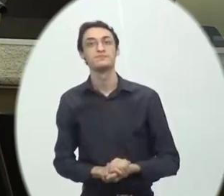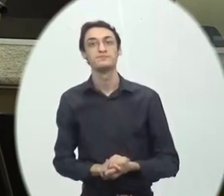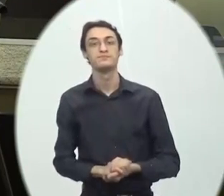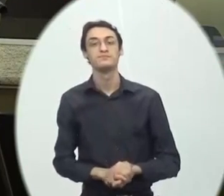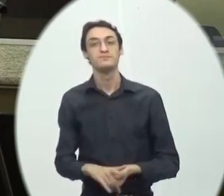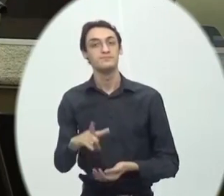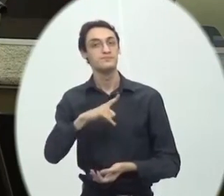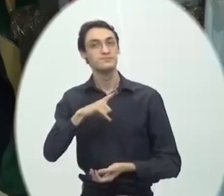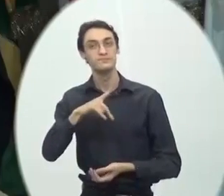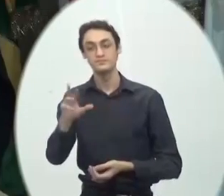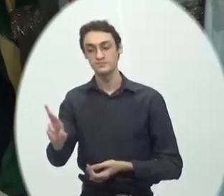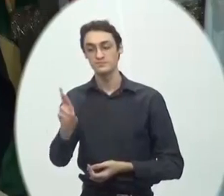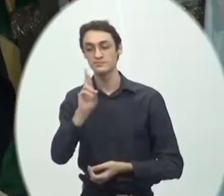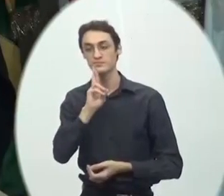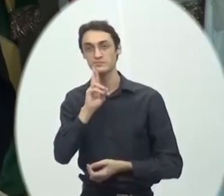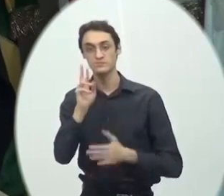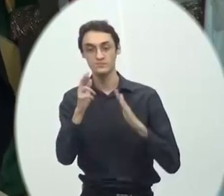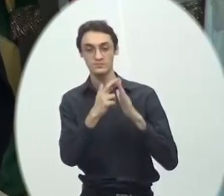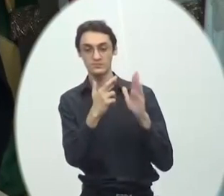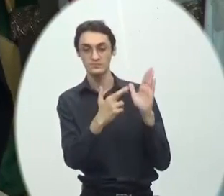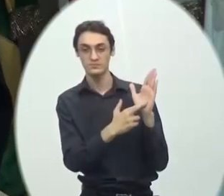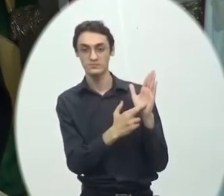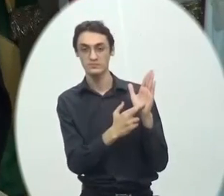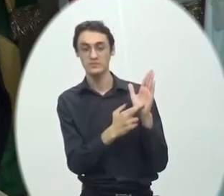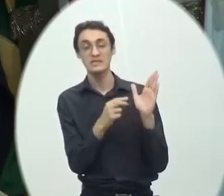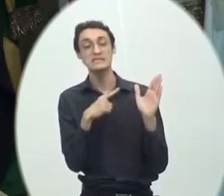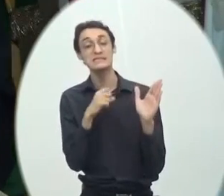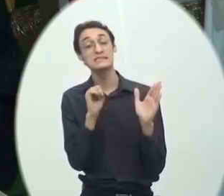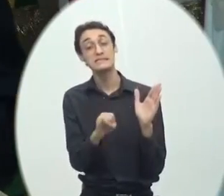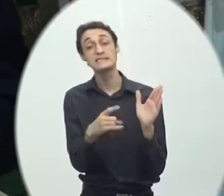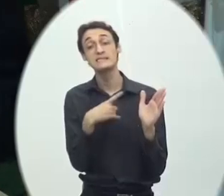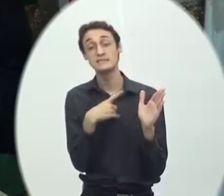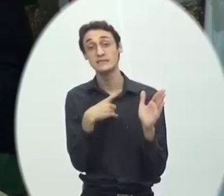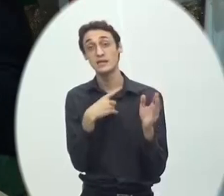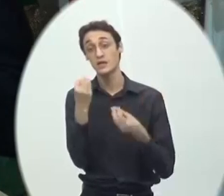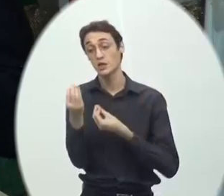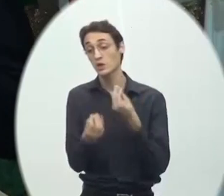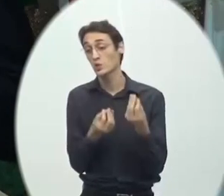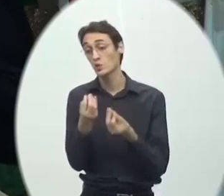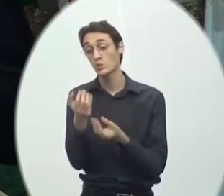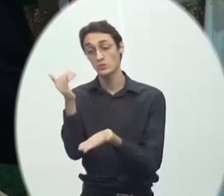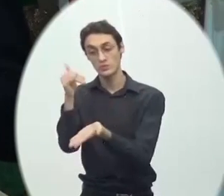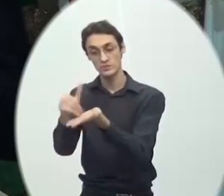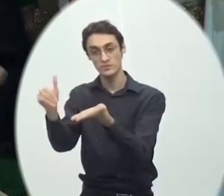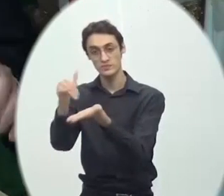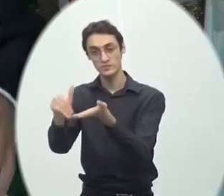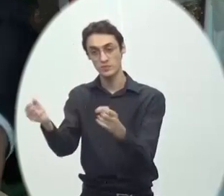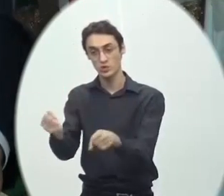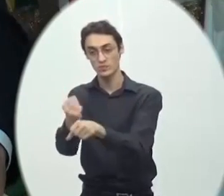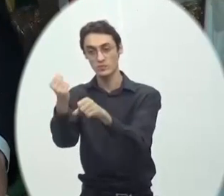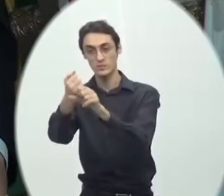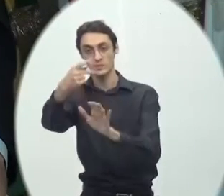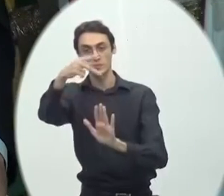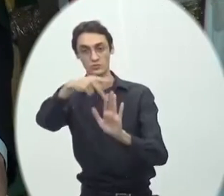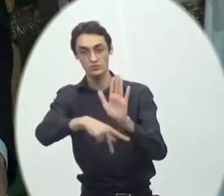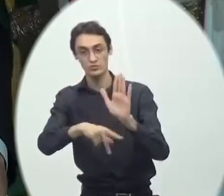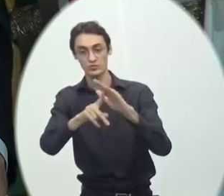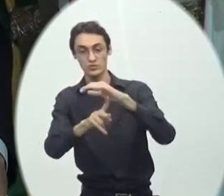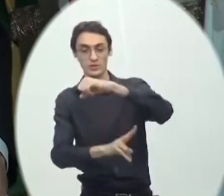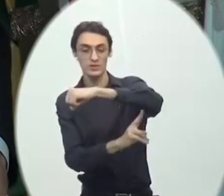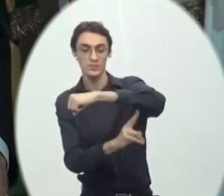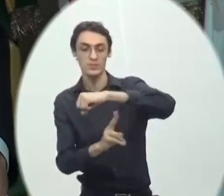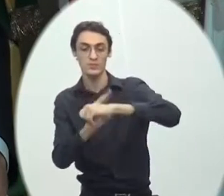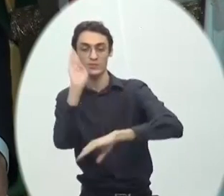Eu tive a resposta do requerimento se havia, a Secretaria de Obras tinha projeto para revitalizar